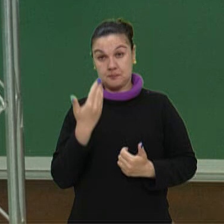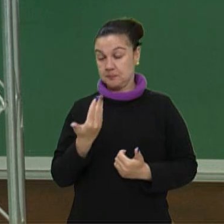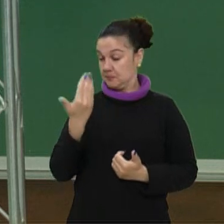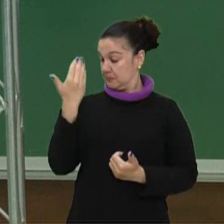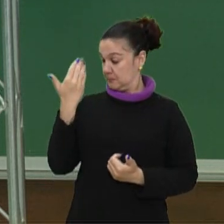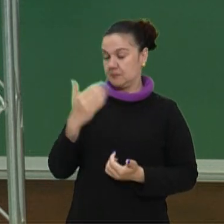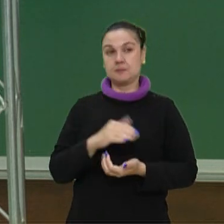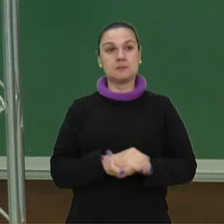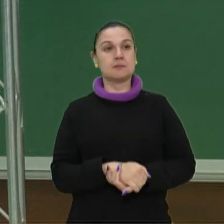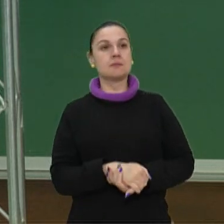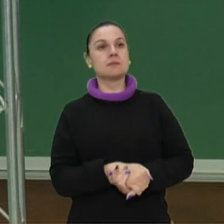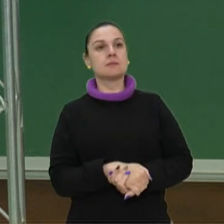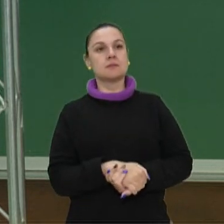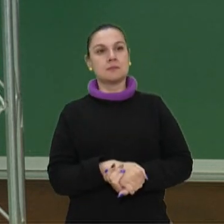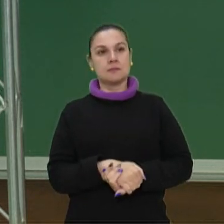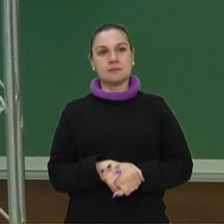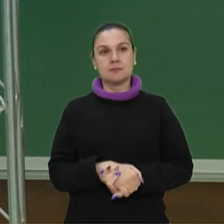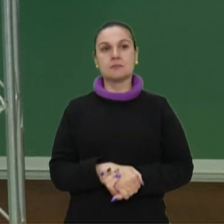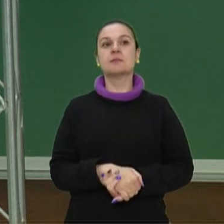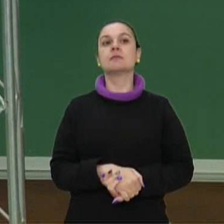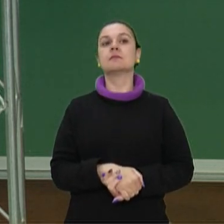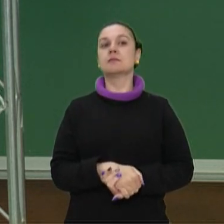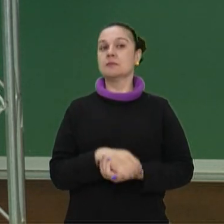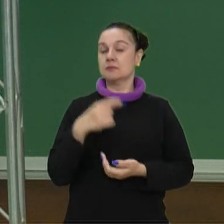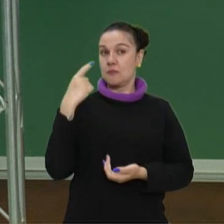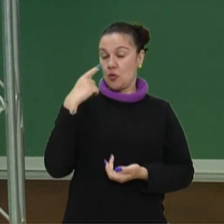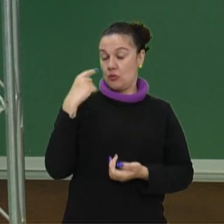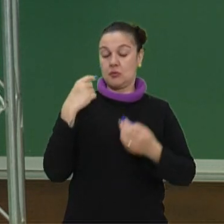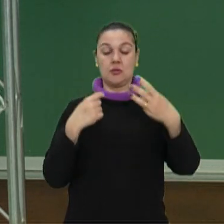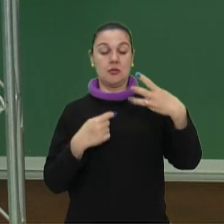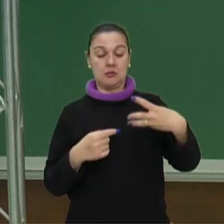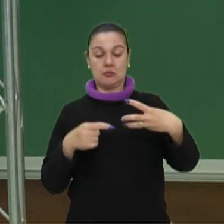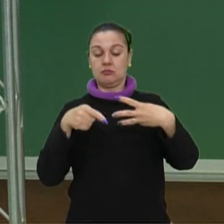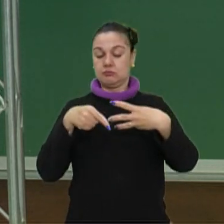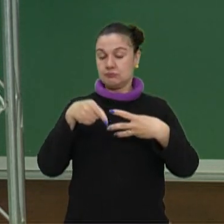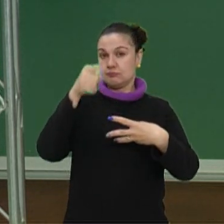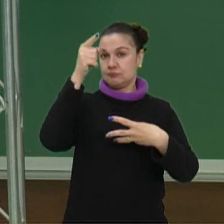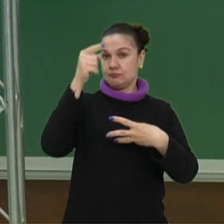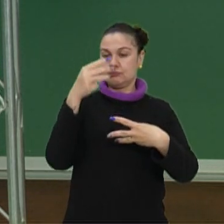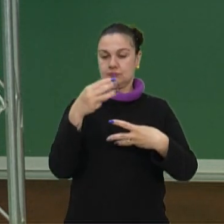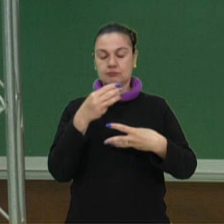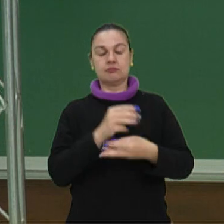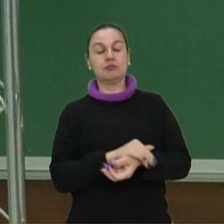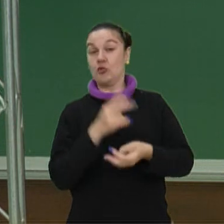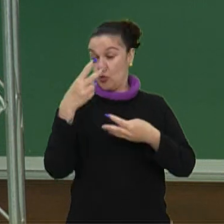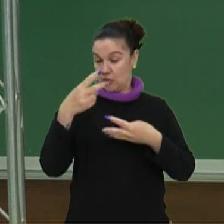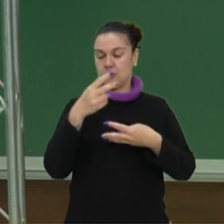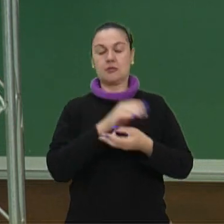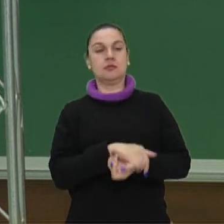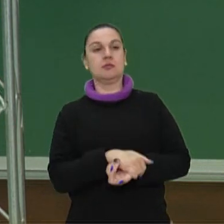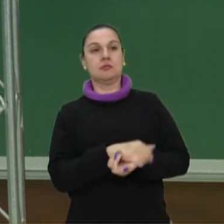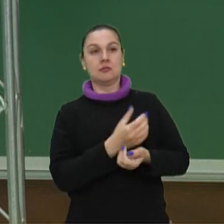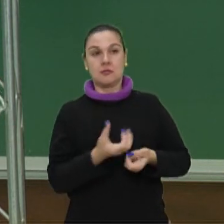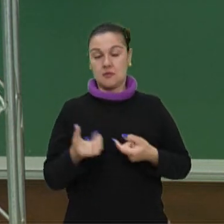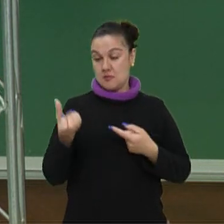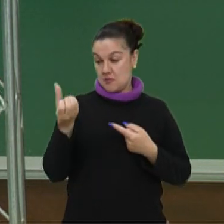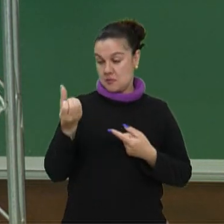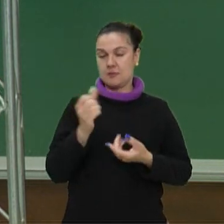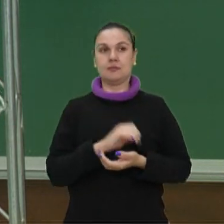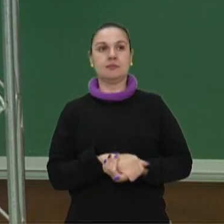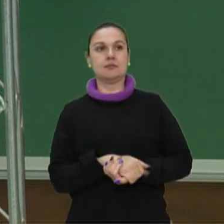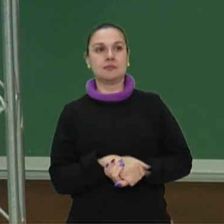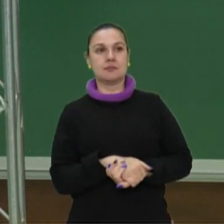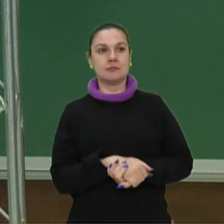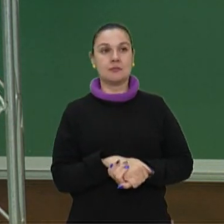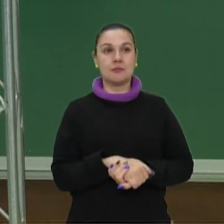aqui. Então, primeiro, a área. A área, como eu falei, comprimento vezes a largura, 3 vezes 2, isso deu